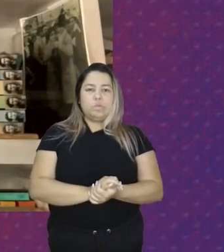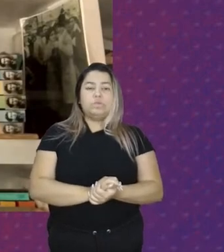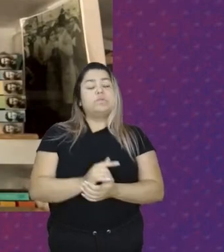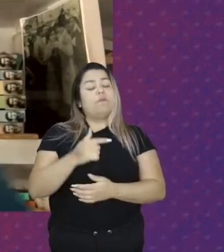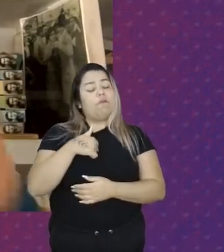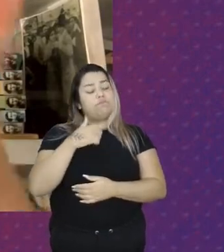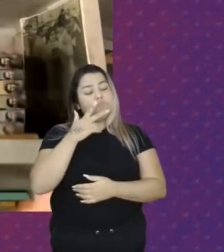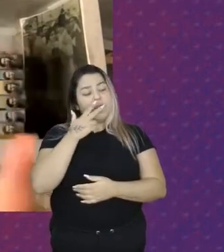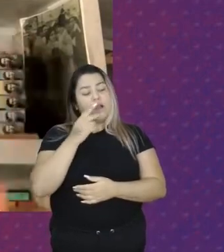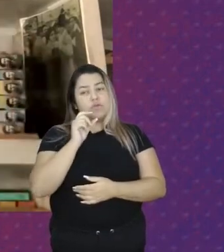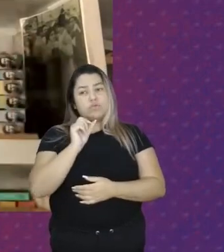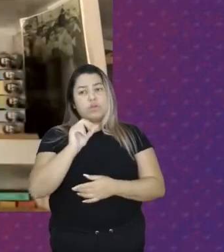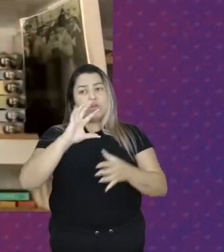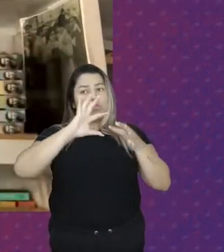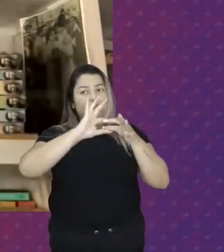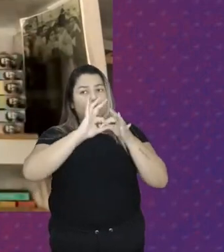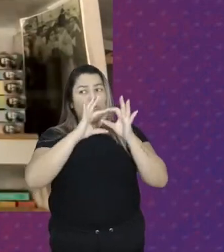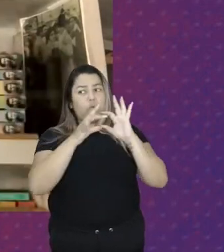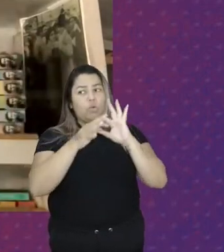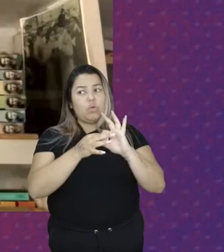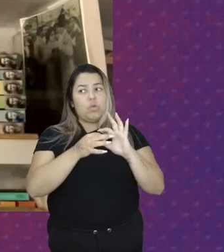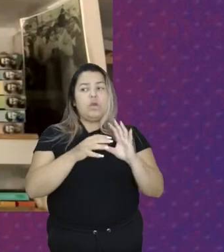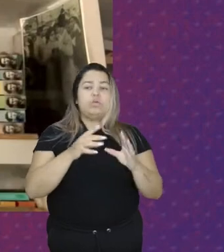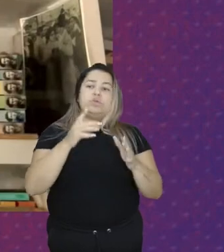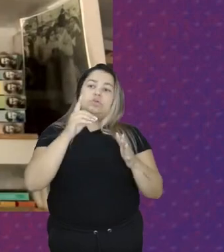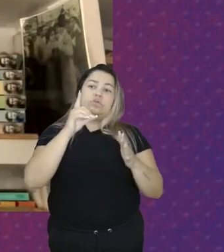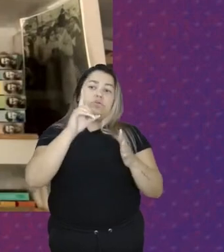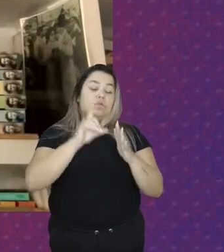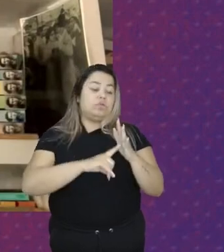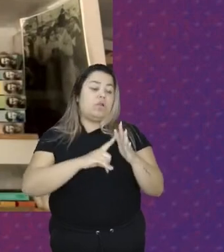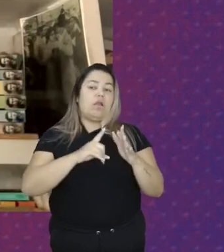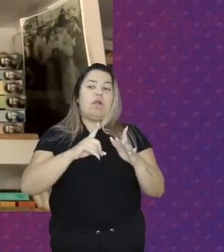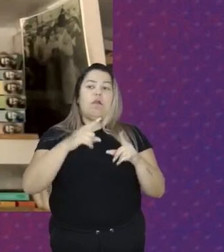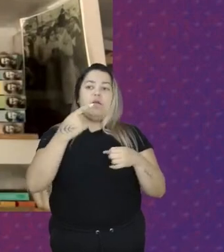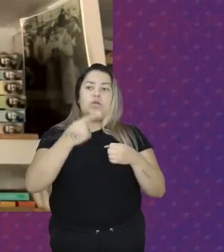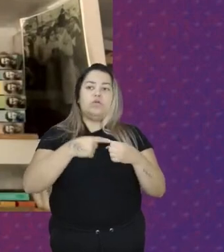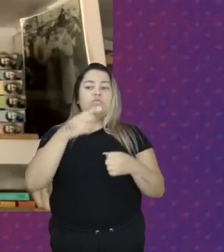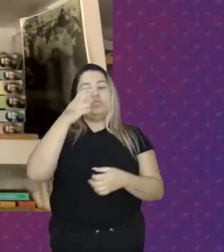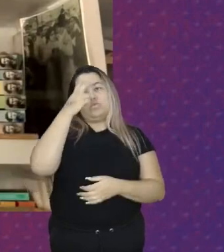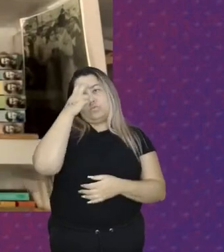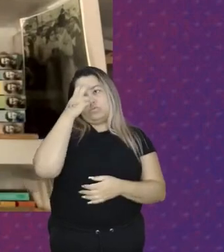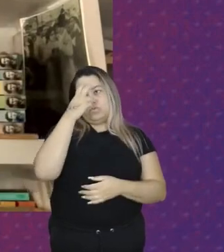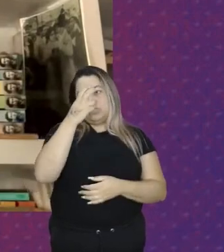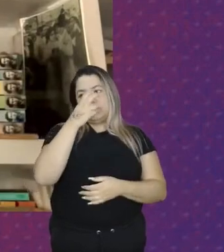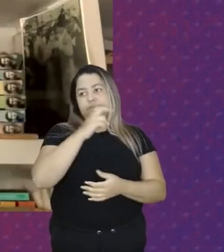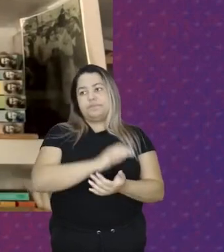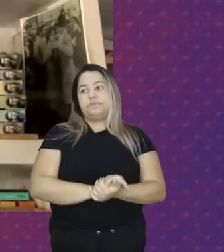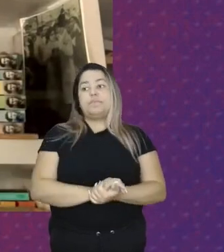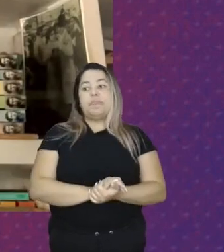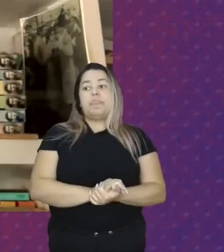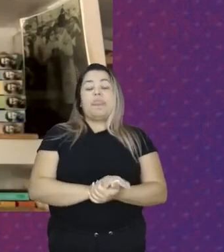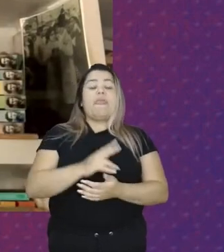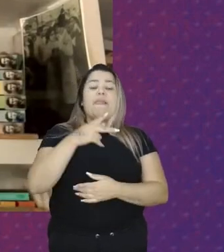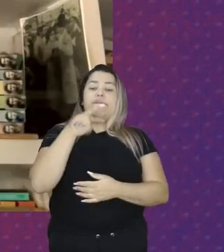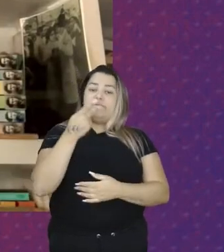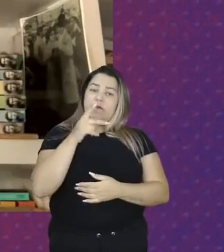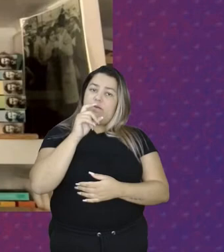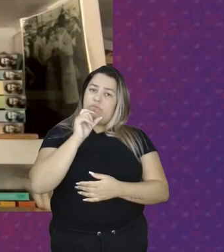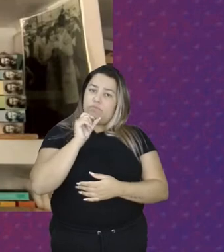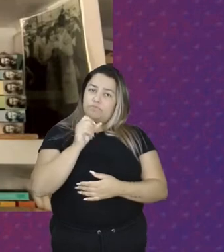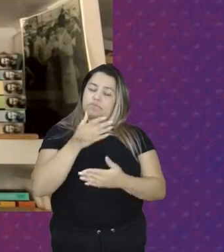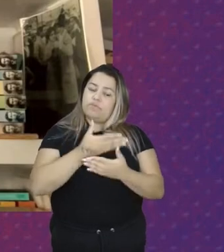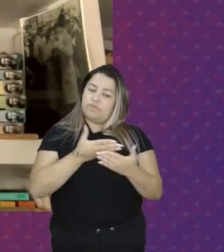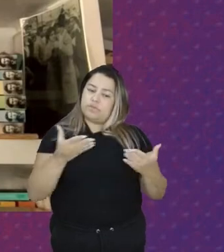Acho que nesse contexto do direito à cidade, eu situo o direito à cultura. E digo a vocês